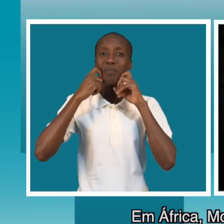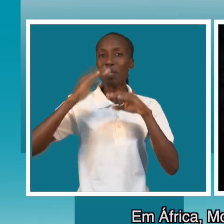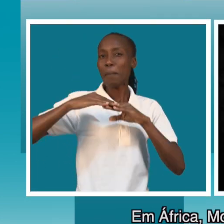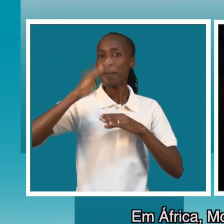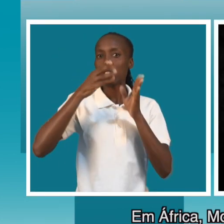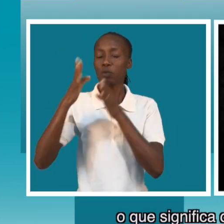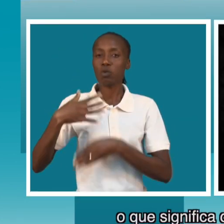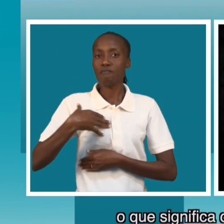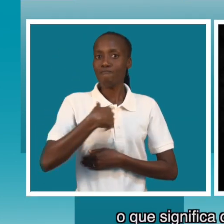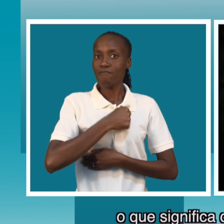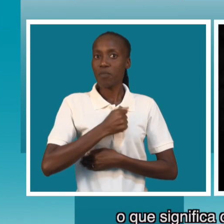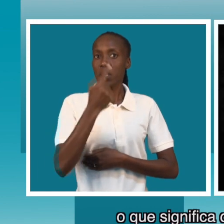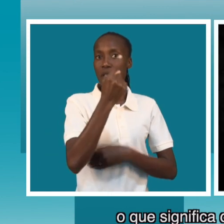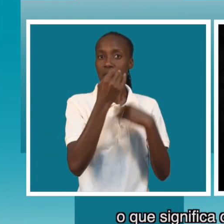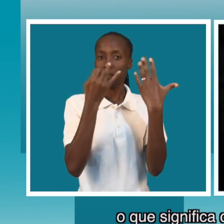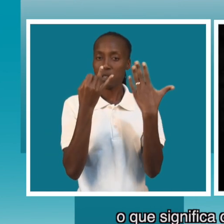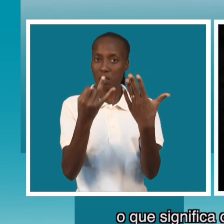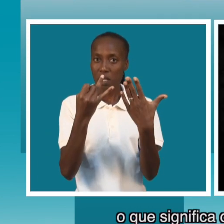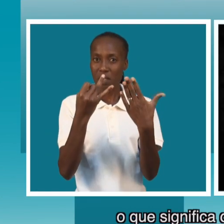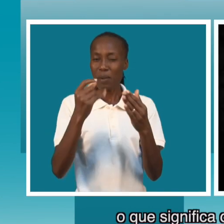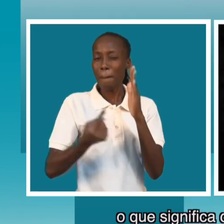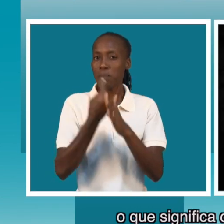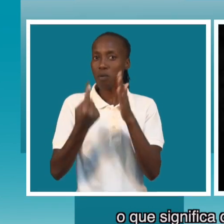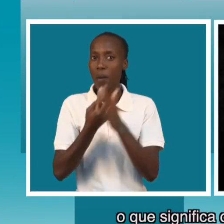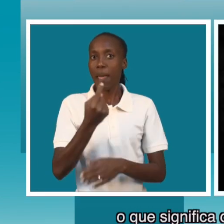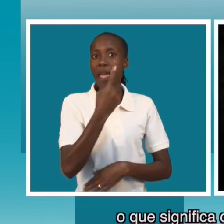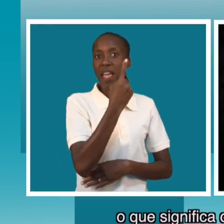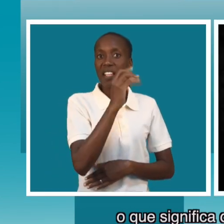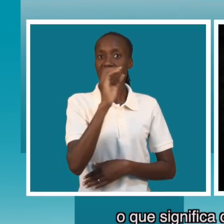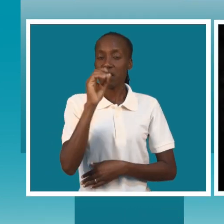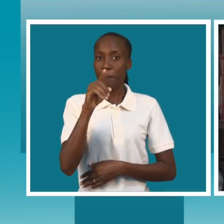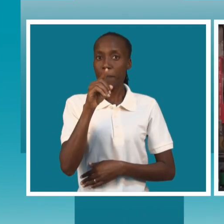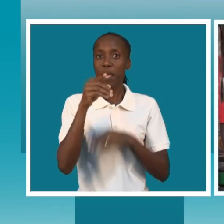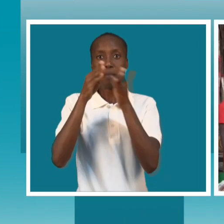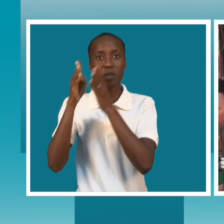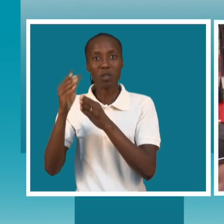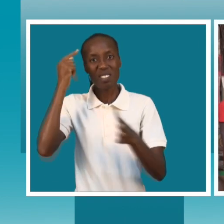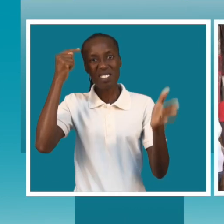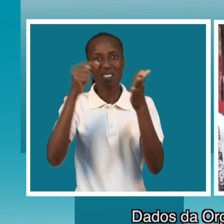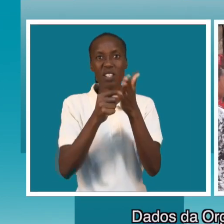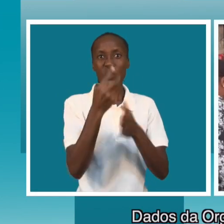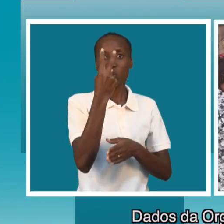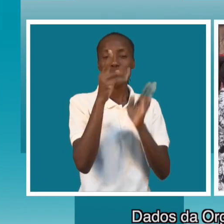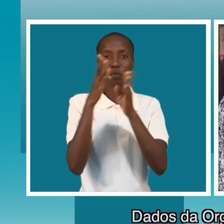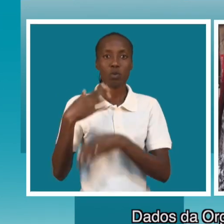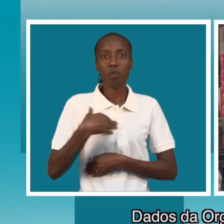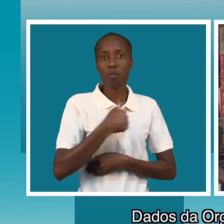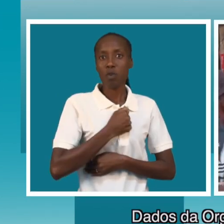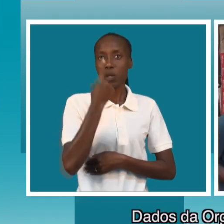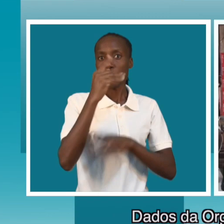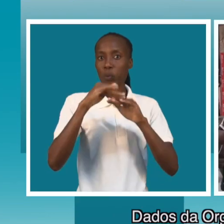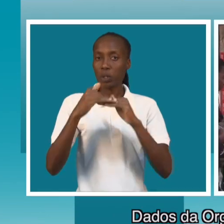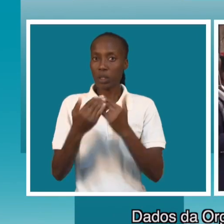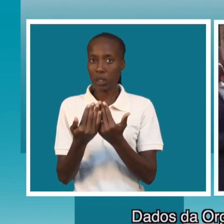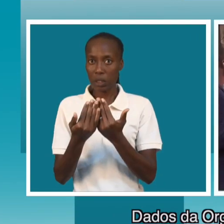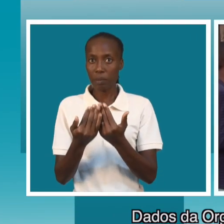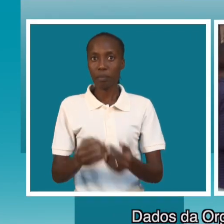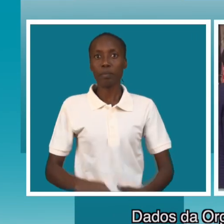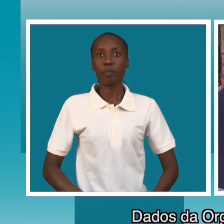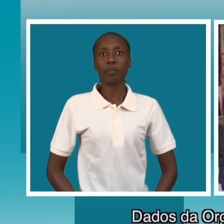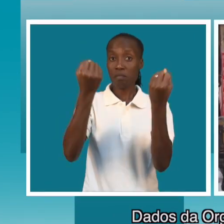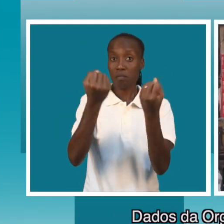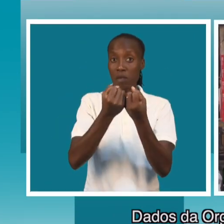100 mil habitantes, o que significa que duas pessoas moram por dia. Dados da Organização Mundial da Saúde